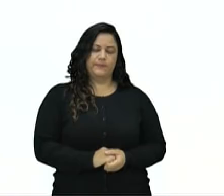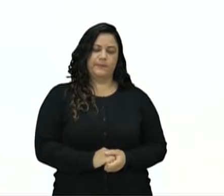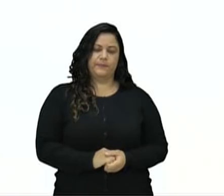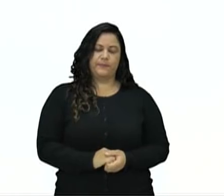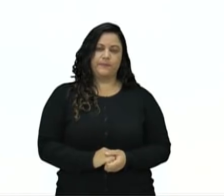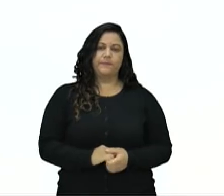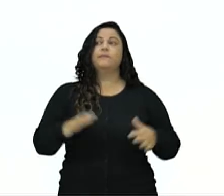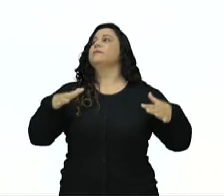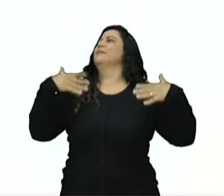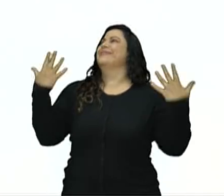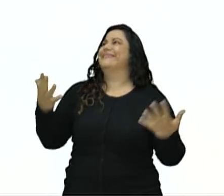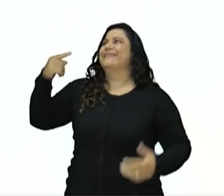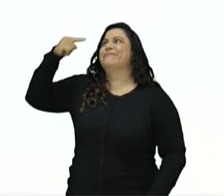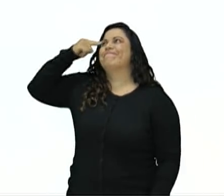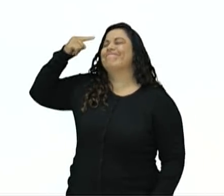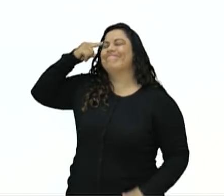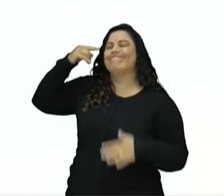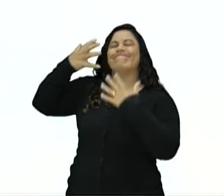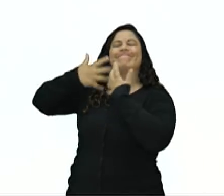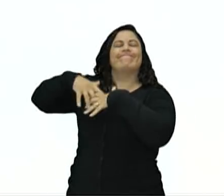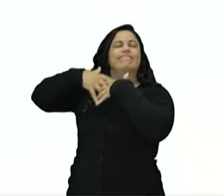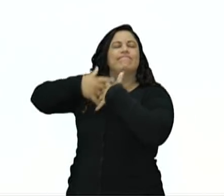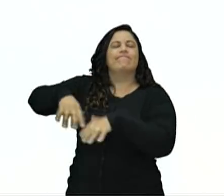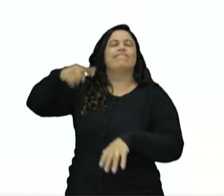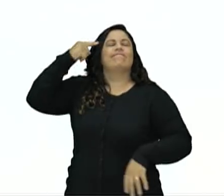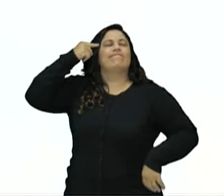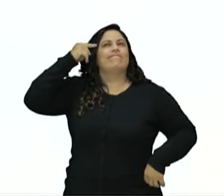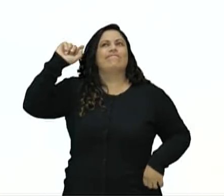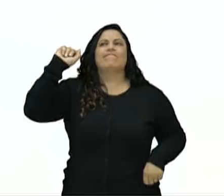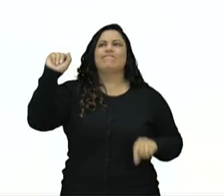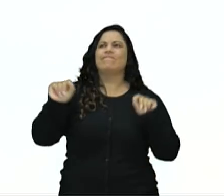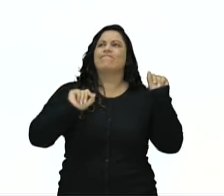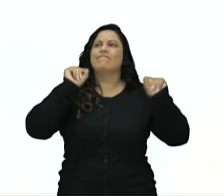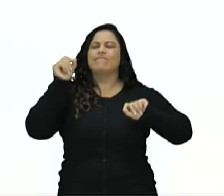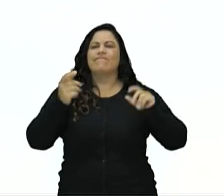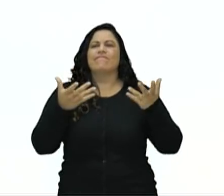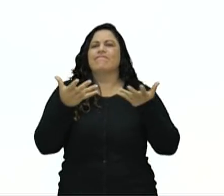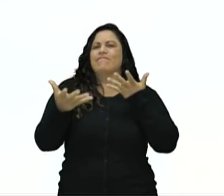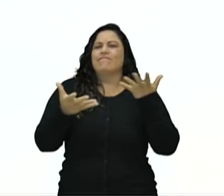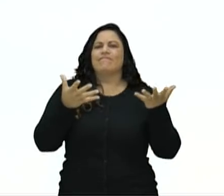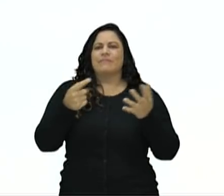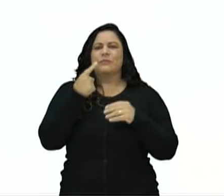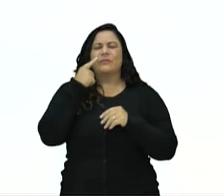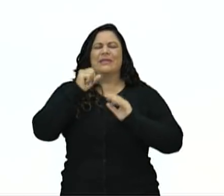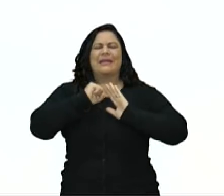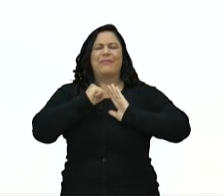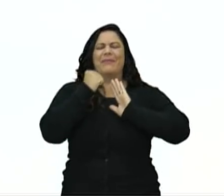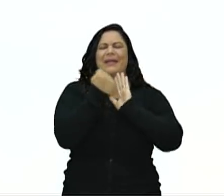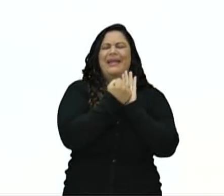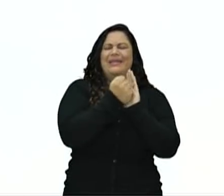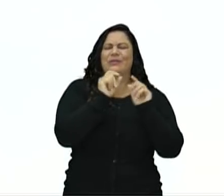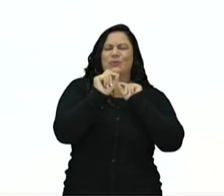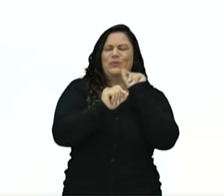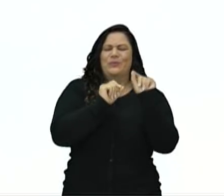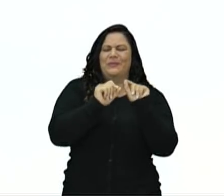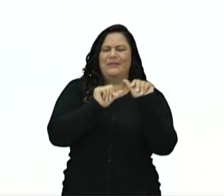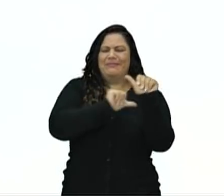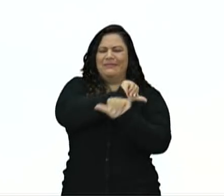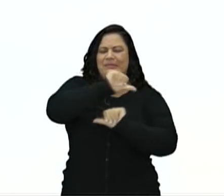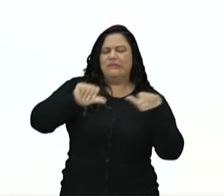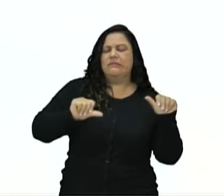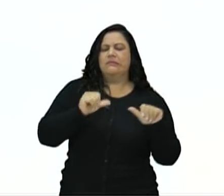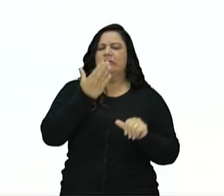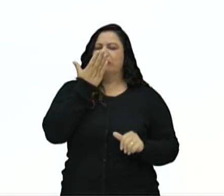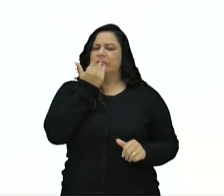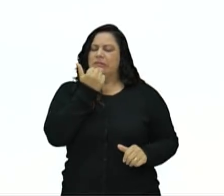Eu então refleti. Como eu espero que o estigma sobre transtornos alimentares mude? Como eu